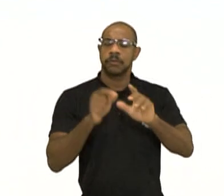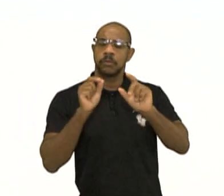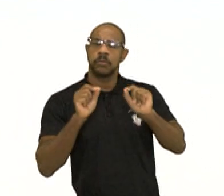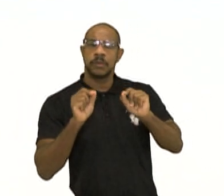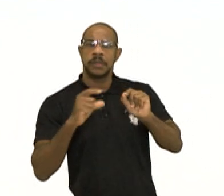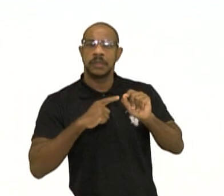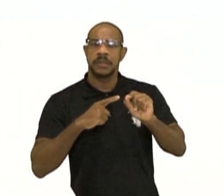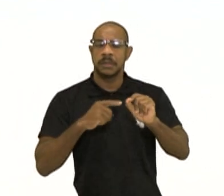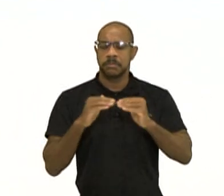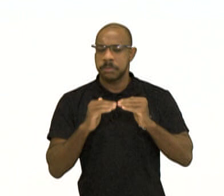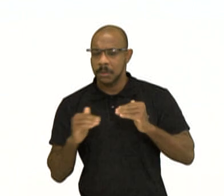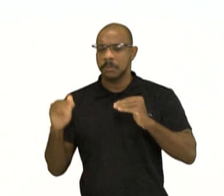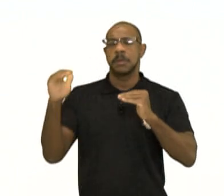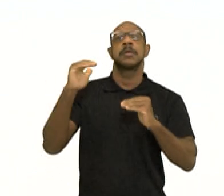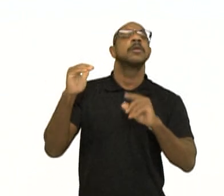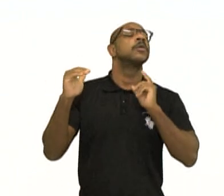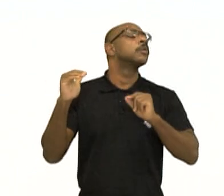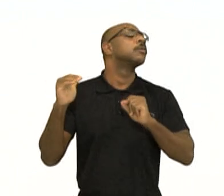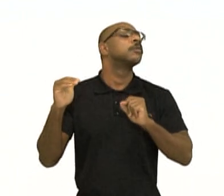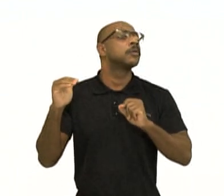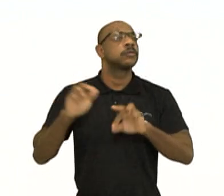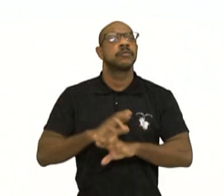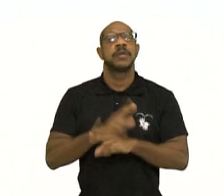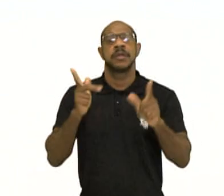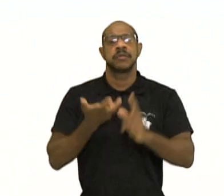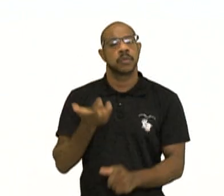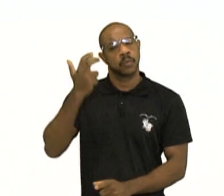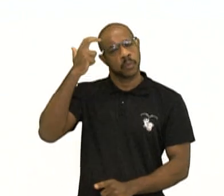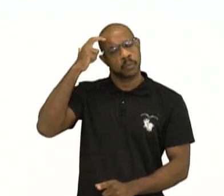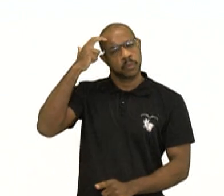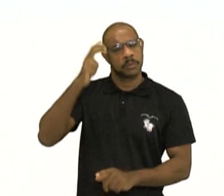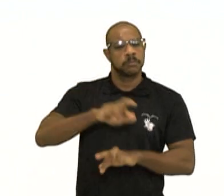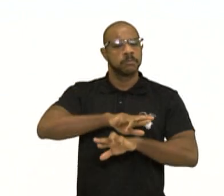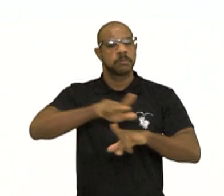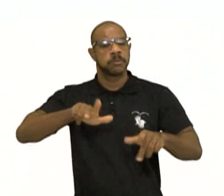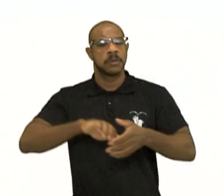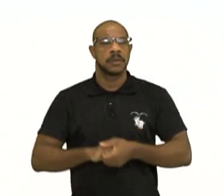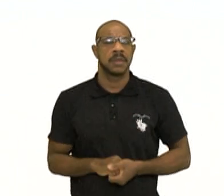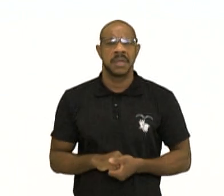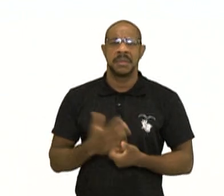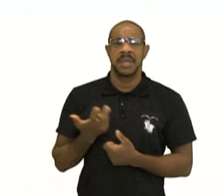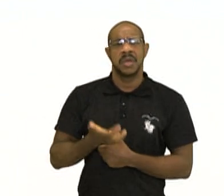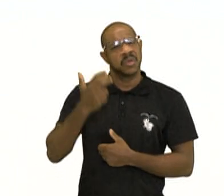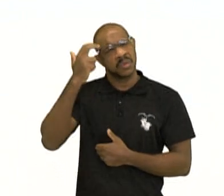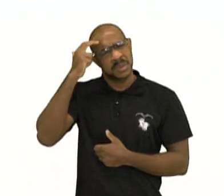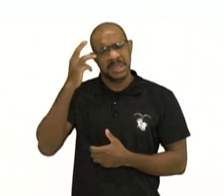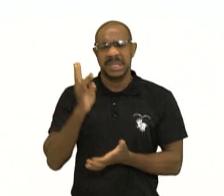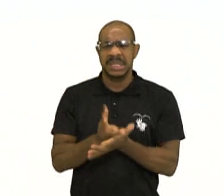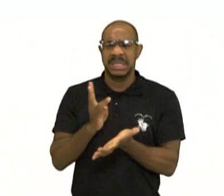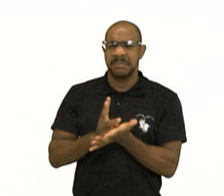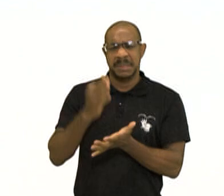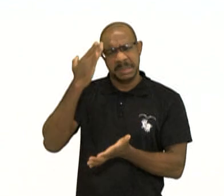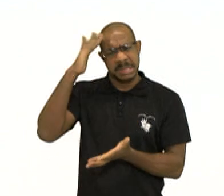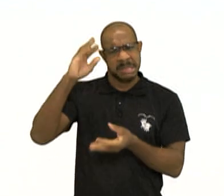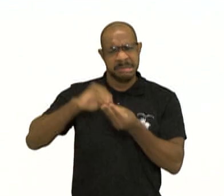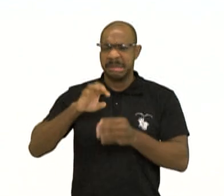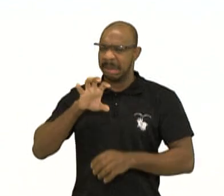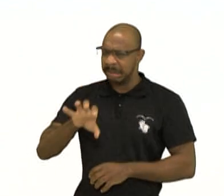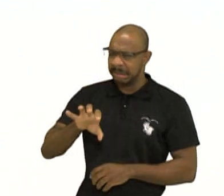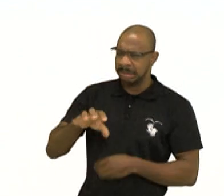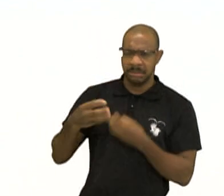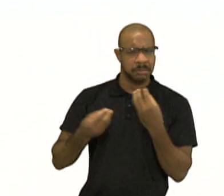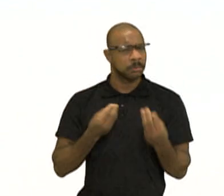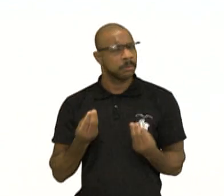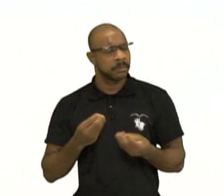a superioridade entre diferentes culturas. Mas a cultura sempre foi entendida dessa maneira?